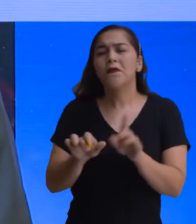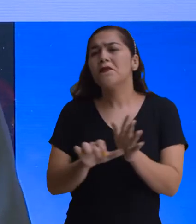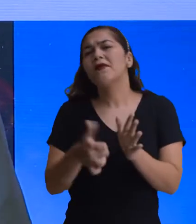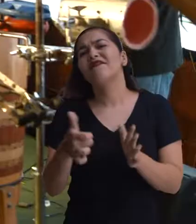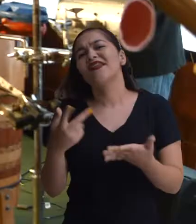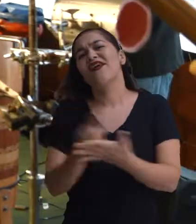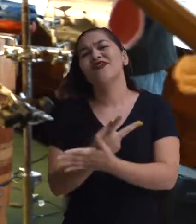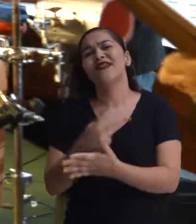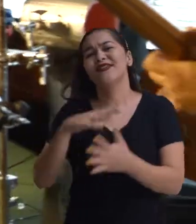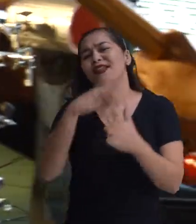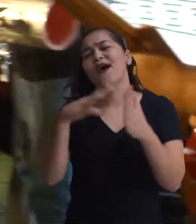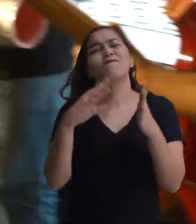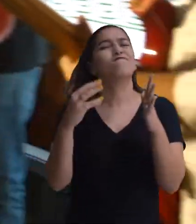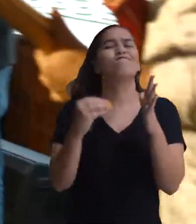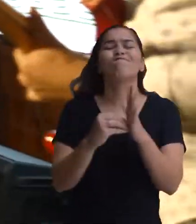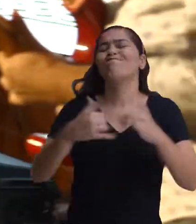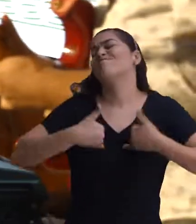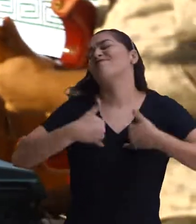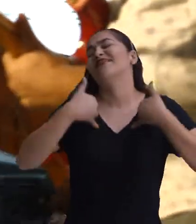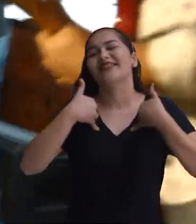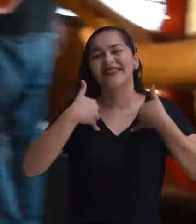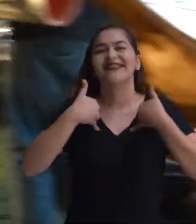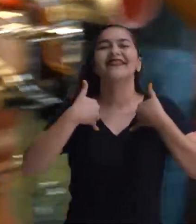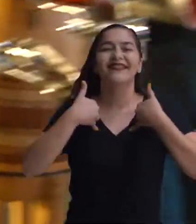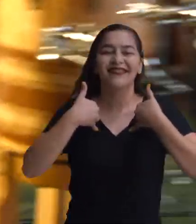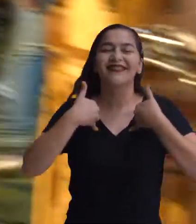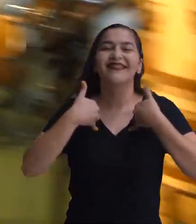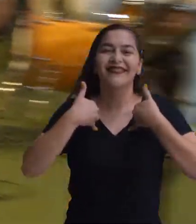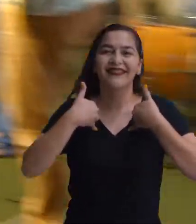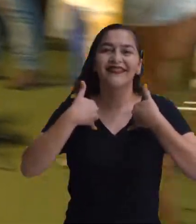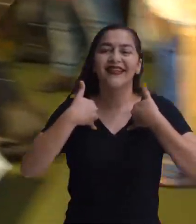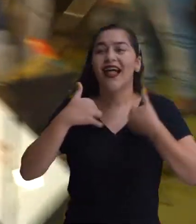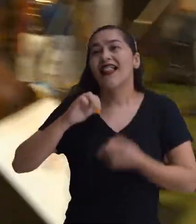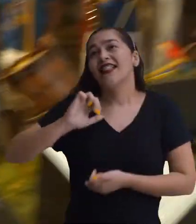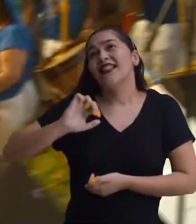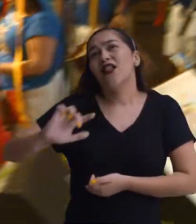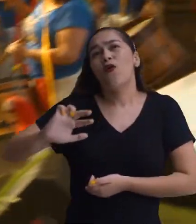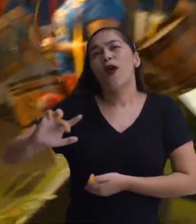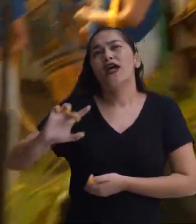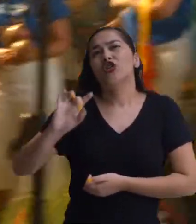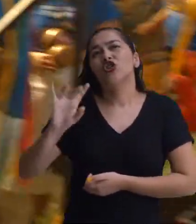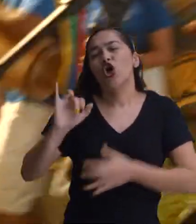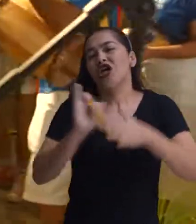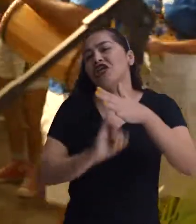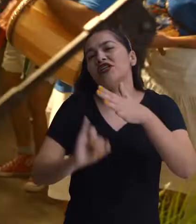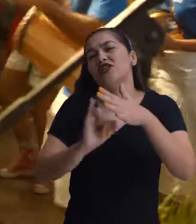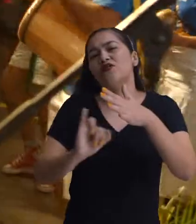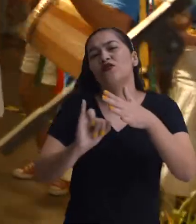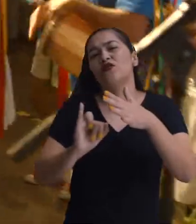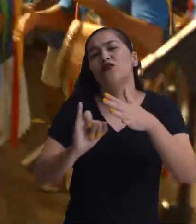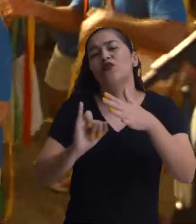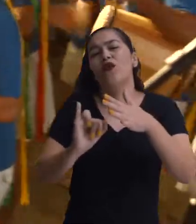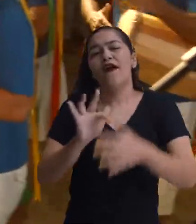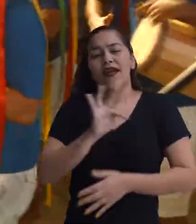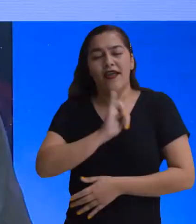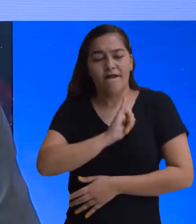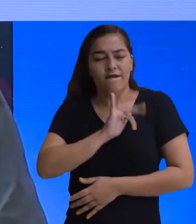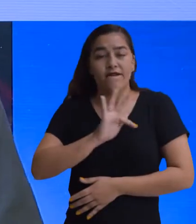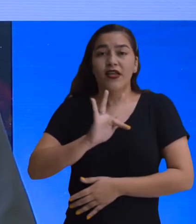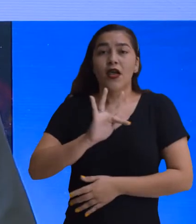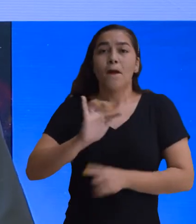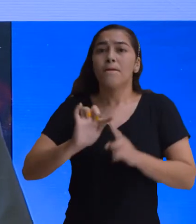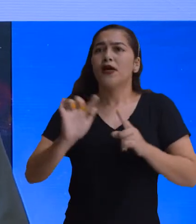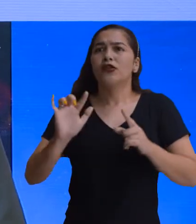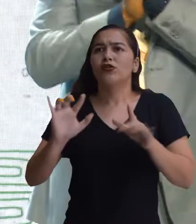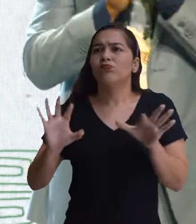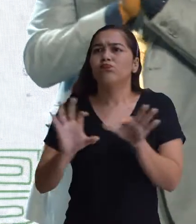tecnológica. E pela primeira vez acontecendo na Amazônia, nos enche de orgulho. Não apenas como Instituto Federal do Pará, mas